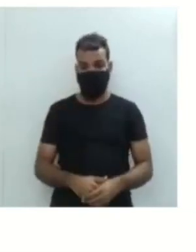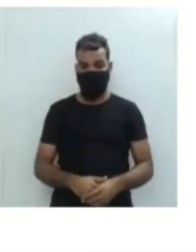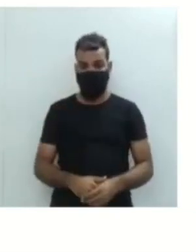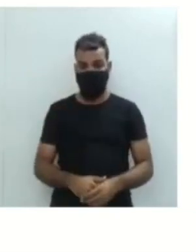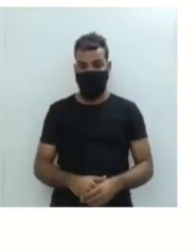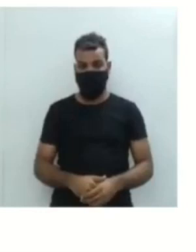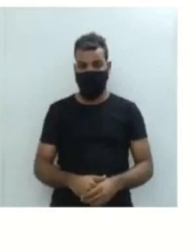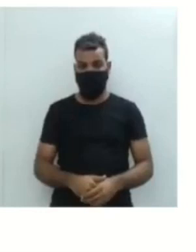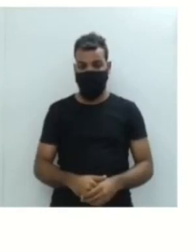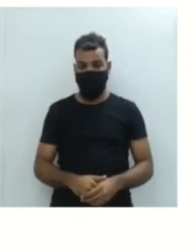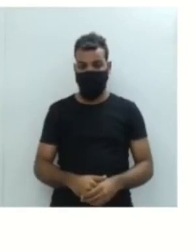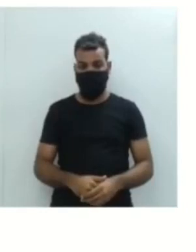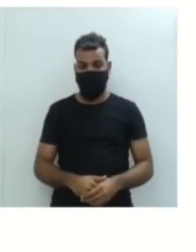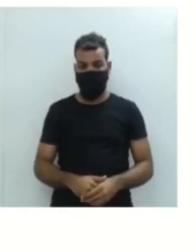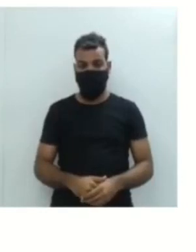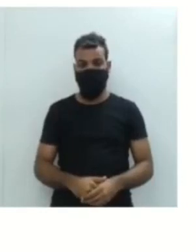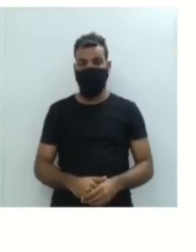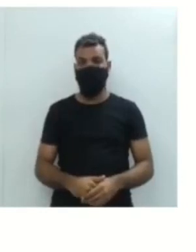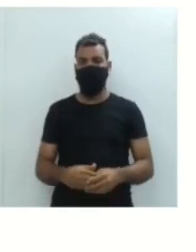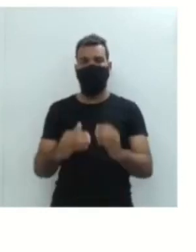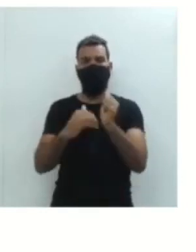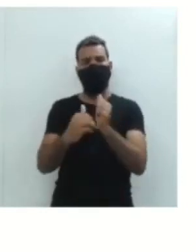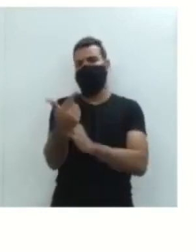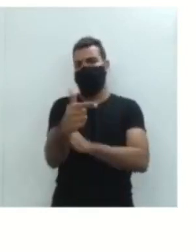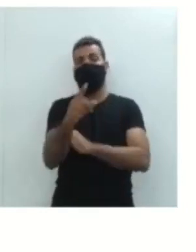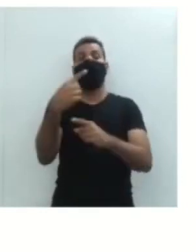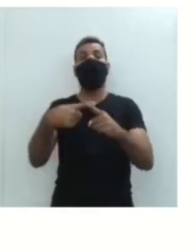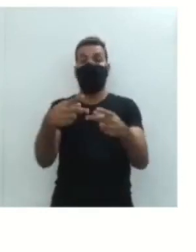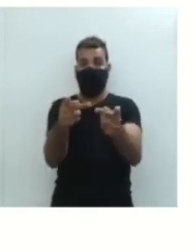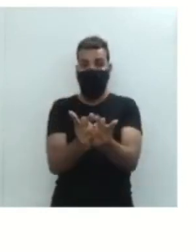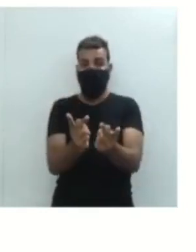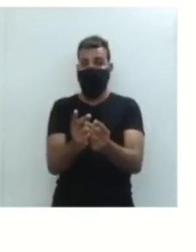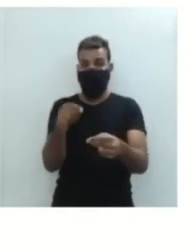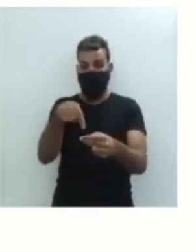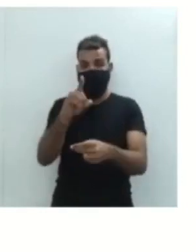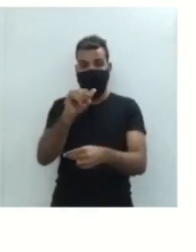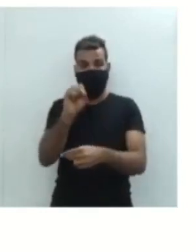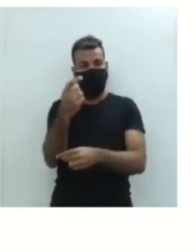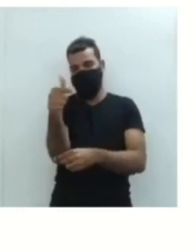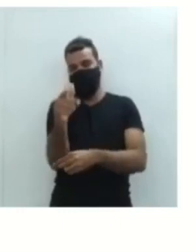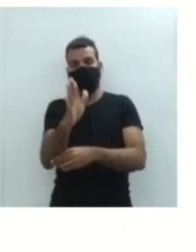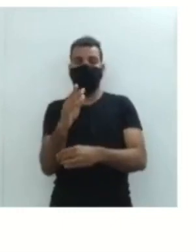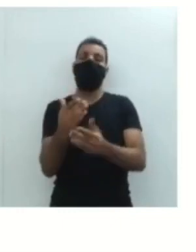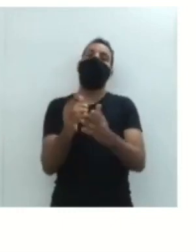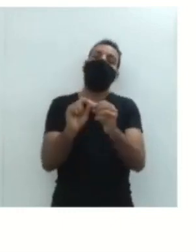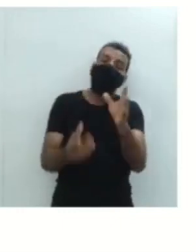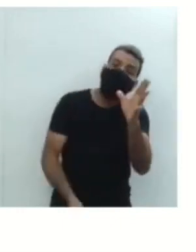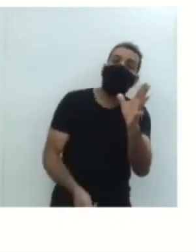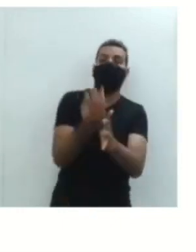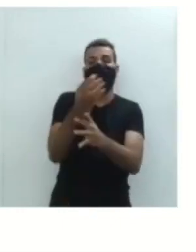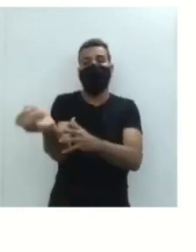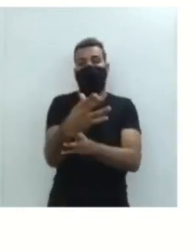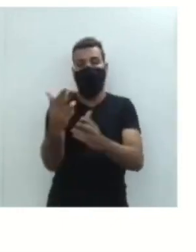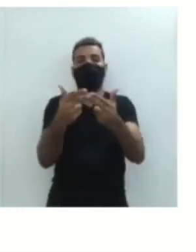prato sendo que aqui nós não vamos ter nenhum código porque esse prato ele não existe no nosso banco de dados Então vou criar um objeto completamente